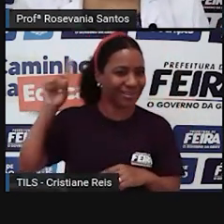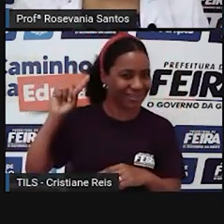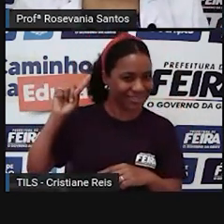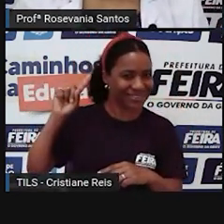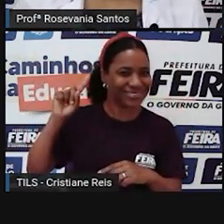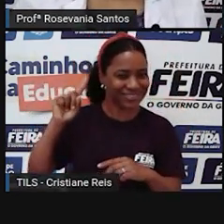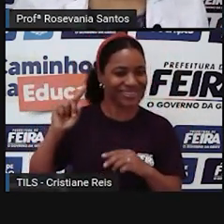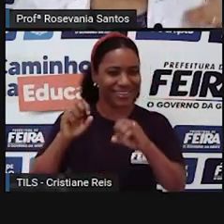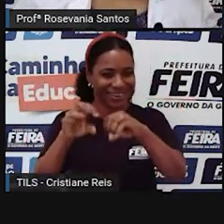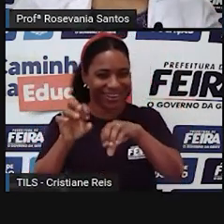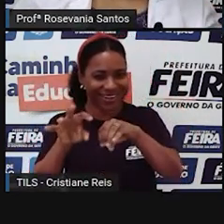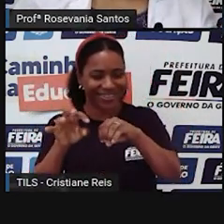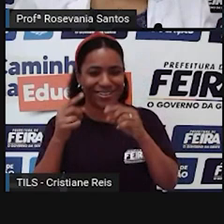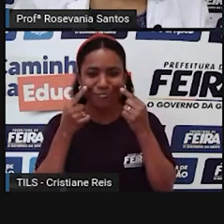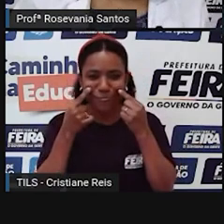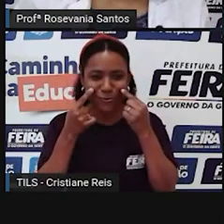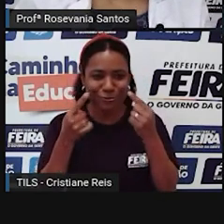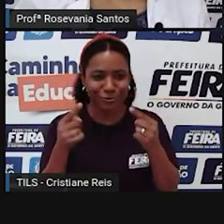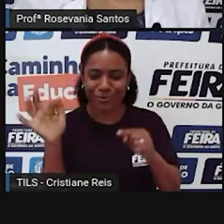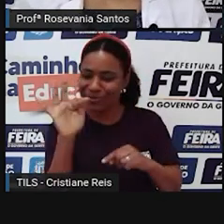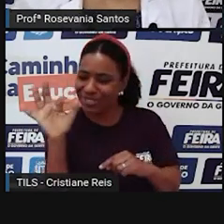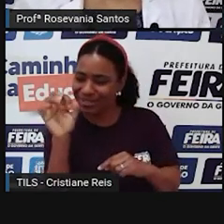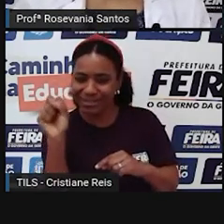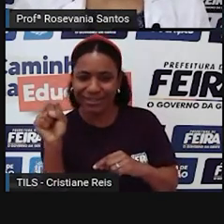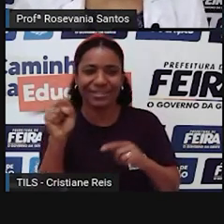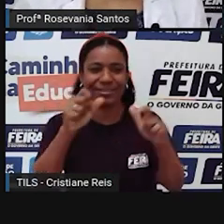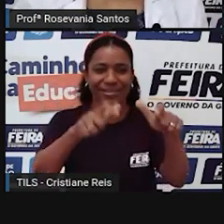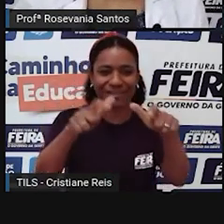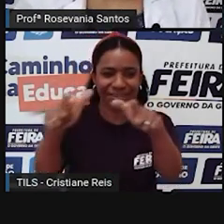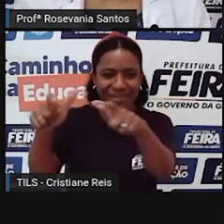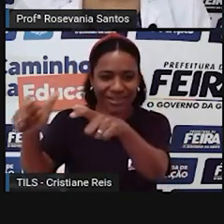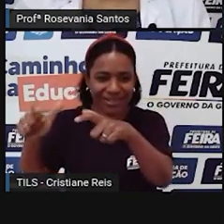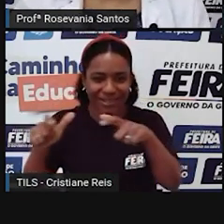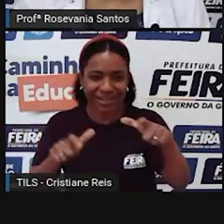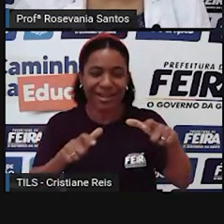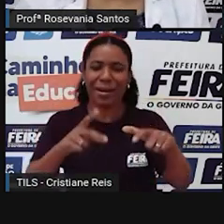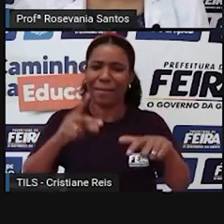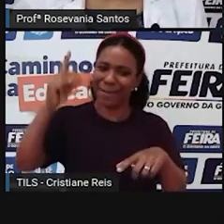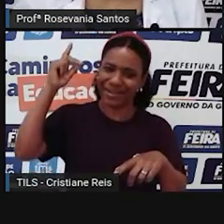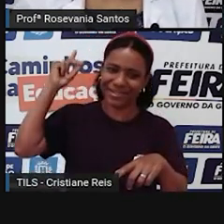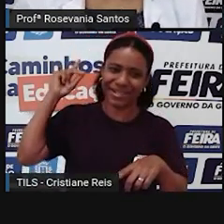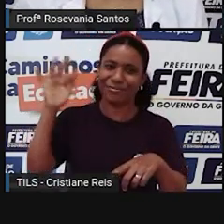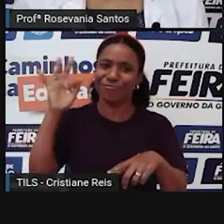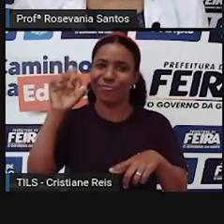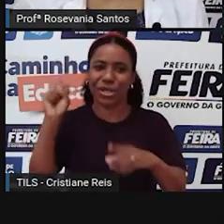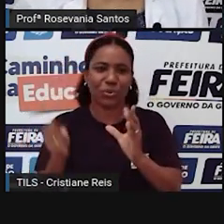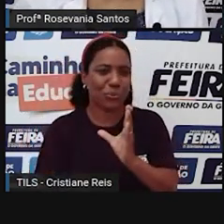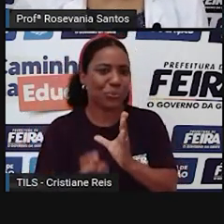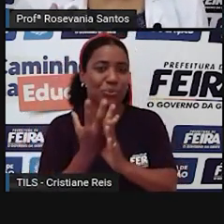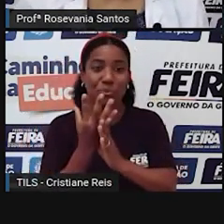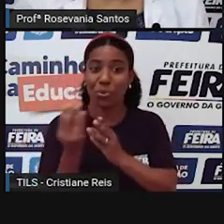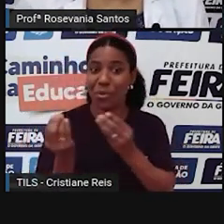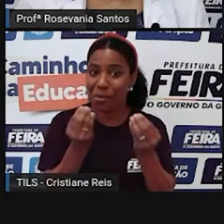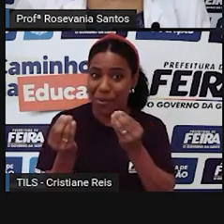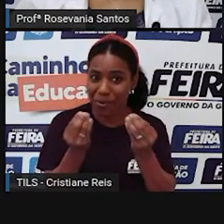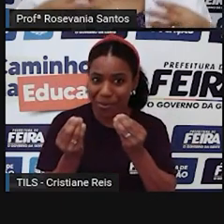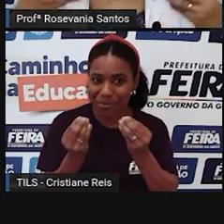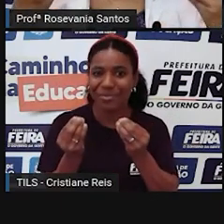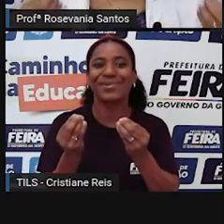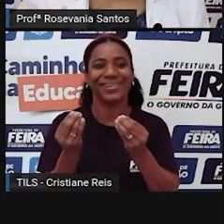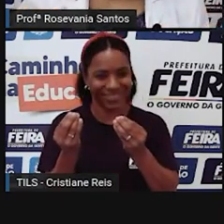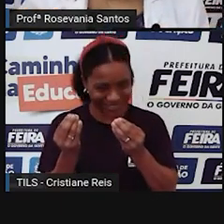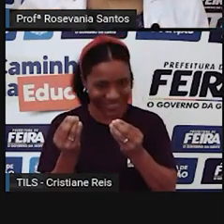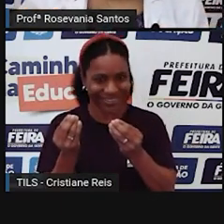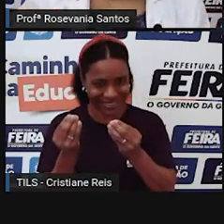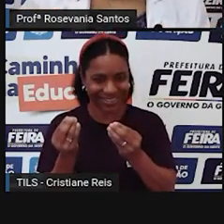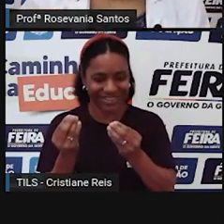espaço geográfico de Feira de Santana, né, logo do início da sua formação, né, desde aquele processo mesmo